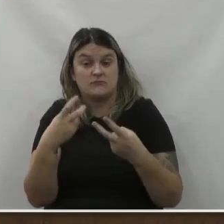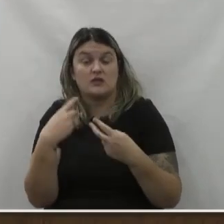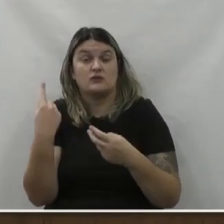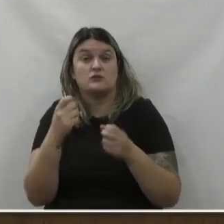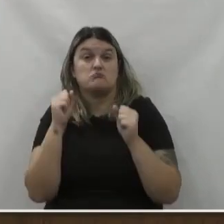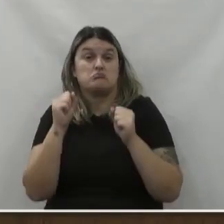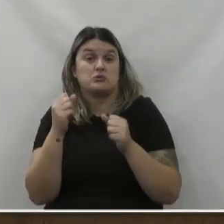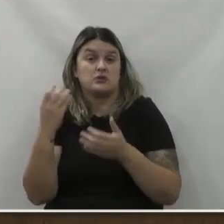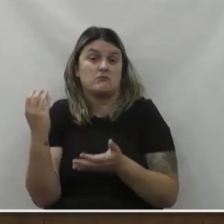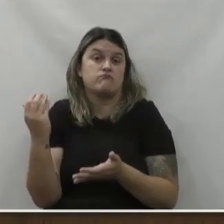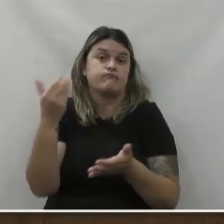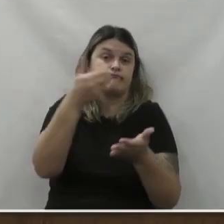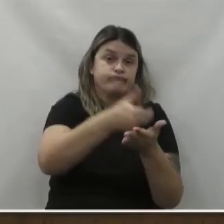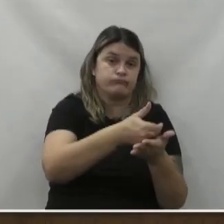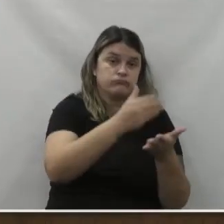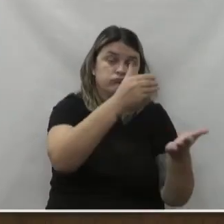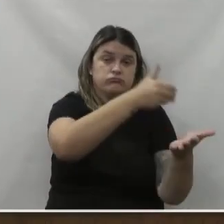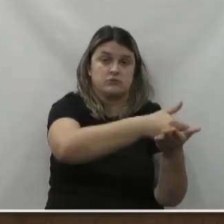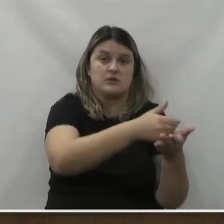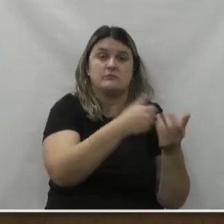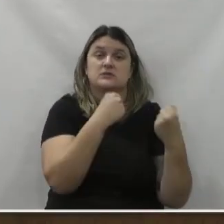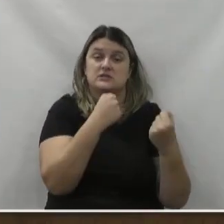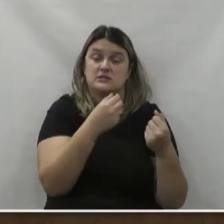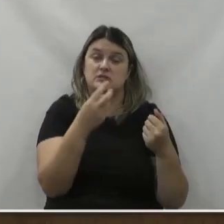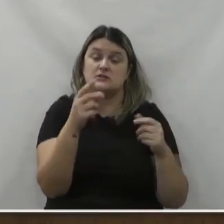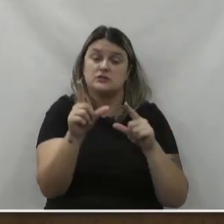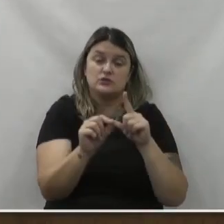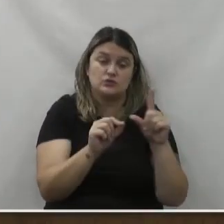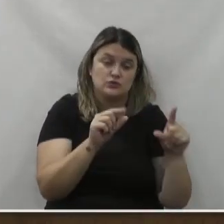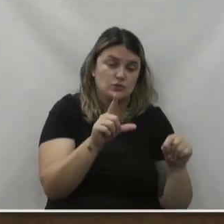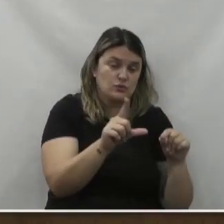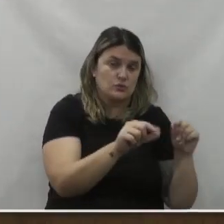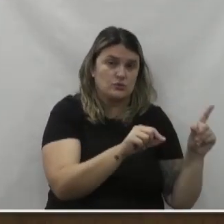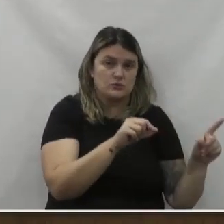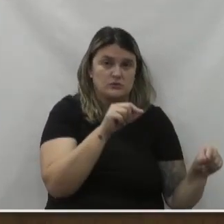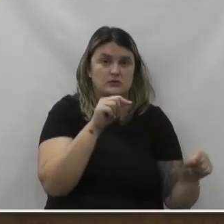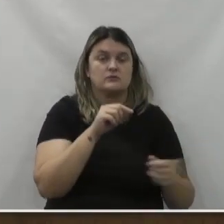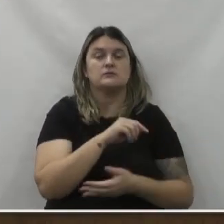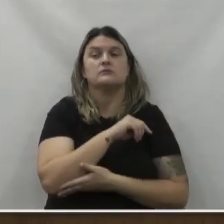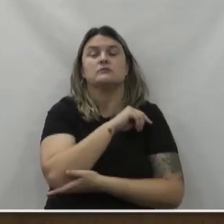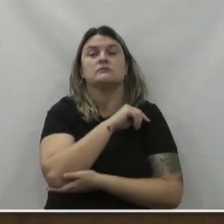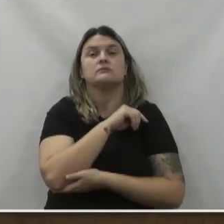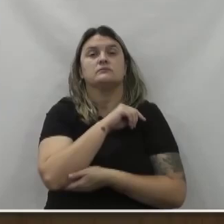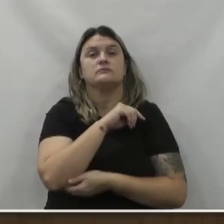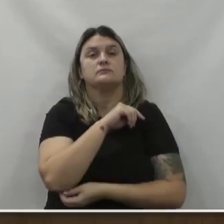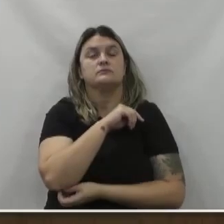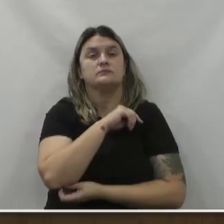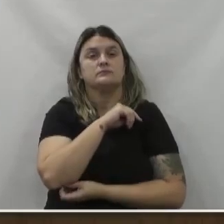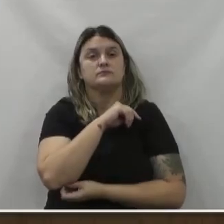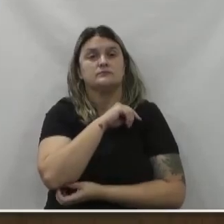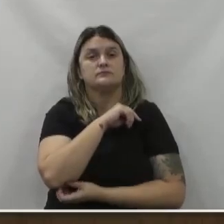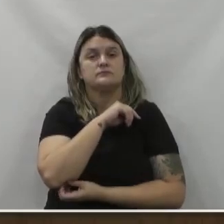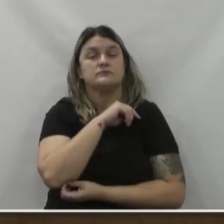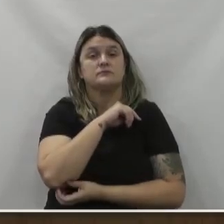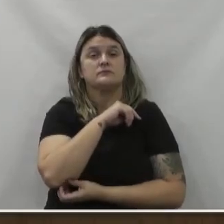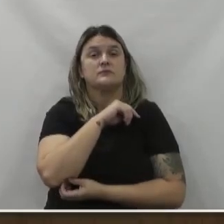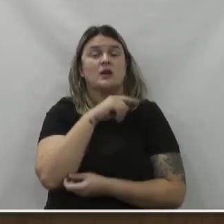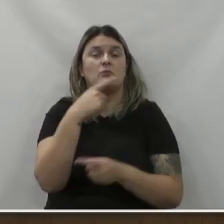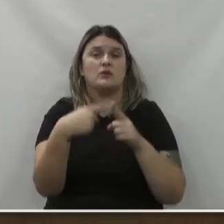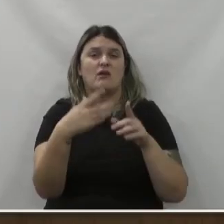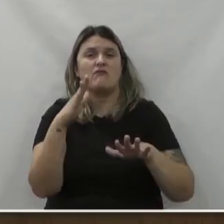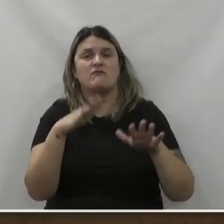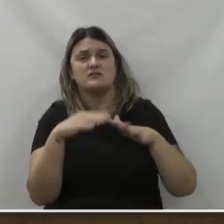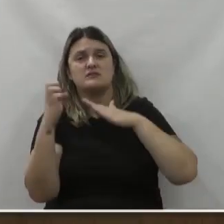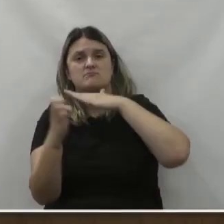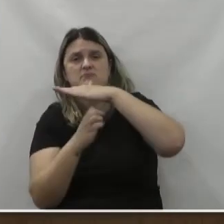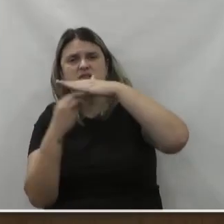dos servidores municipais da enfermagem e também dos profissionais contratados por empresa terceirizada que atua